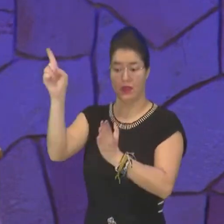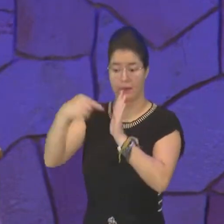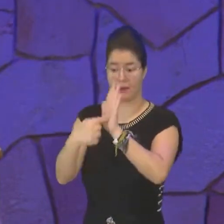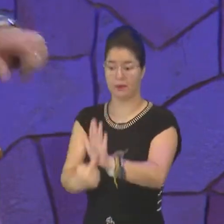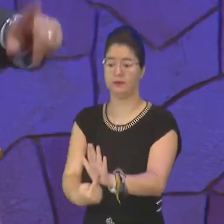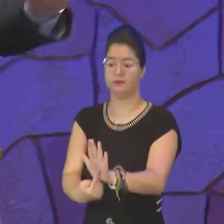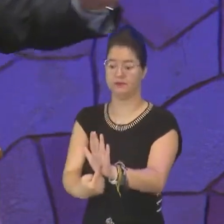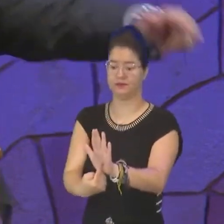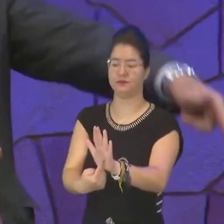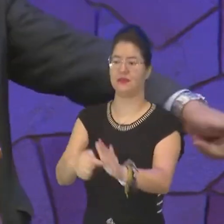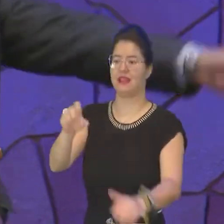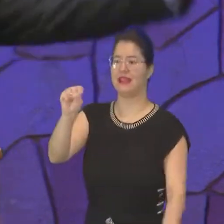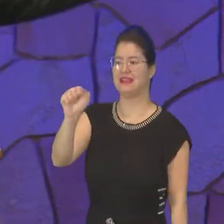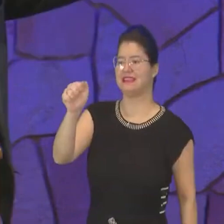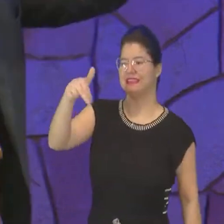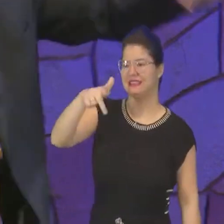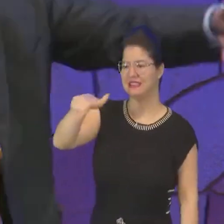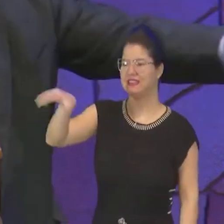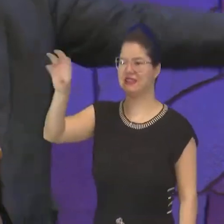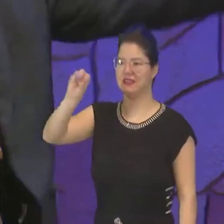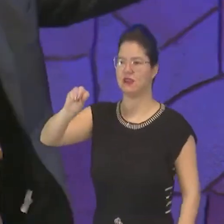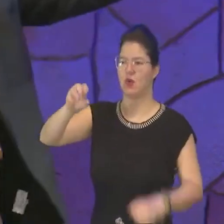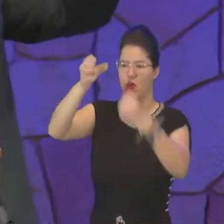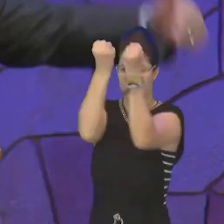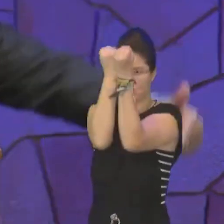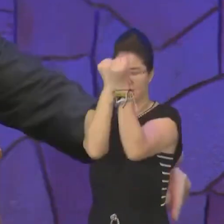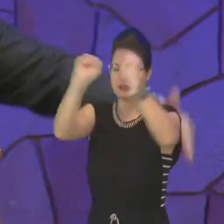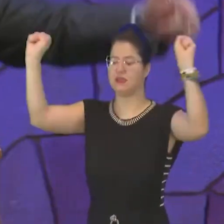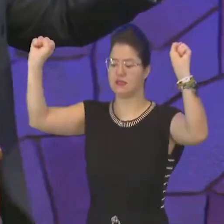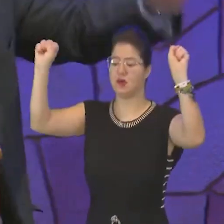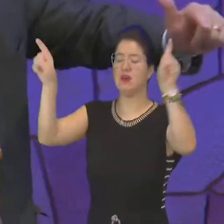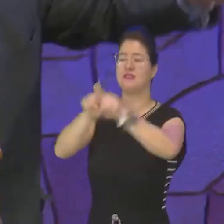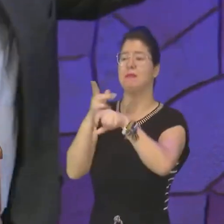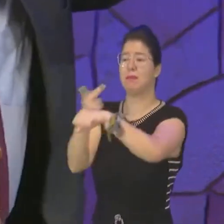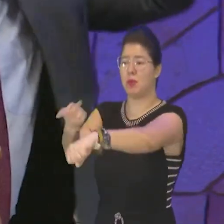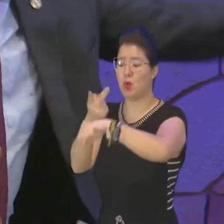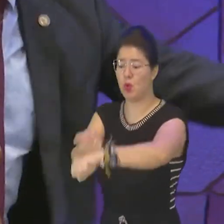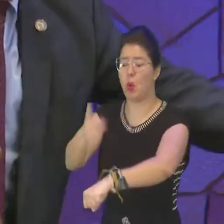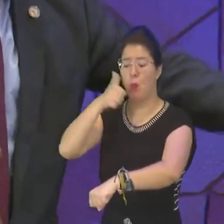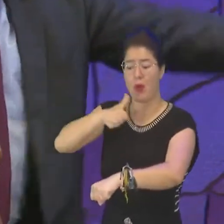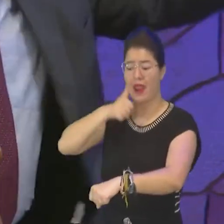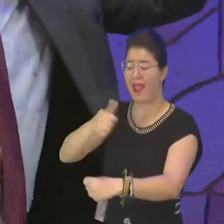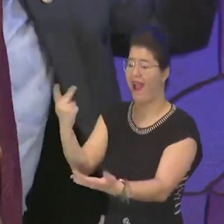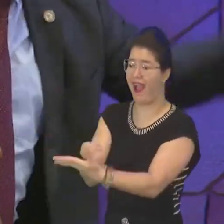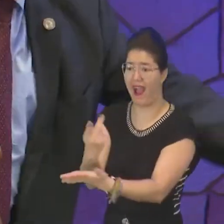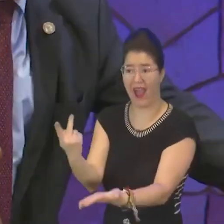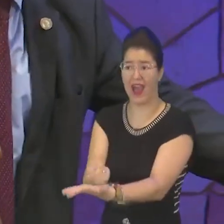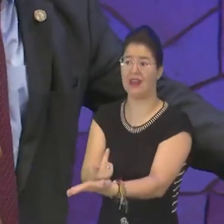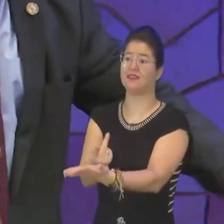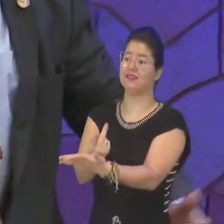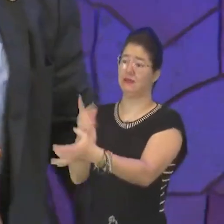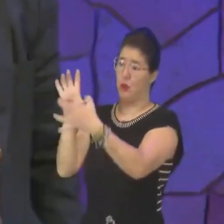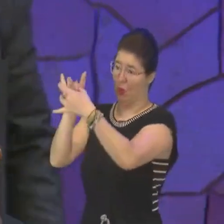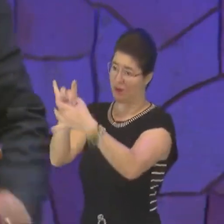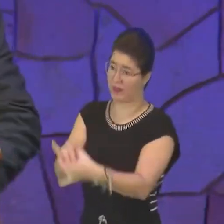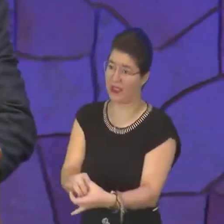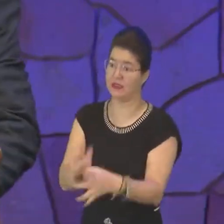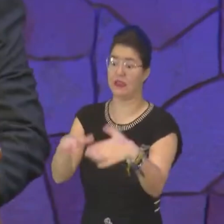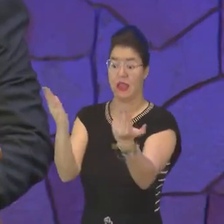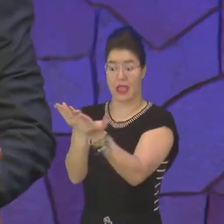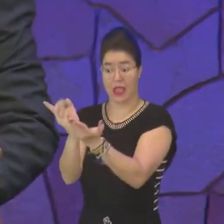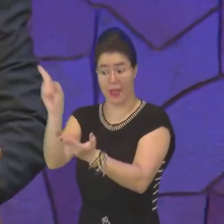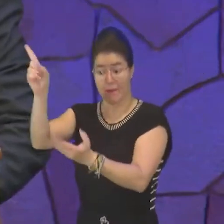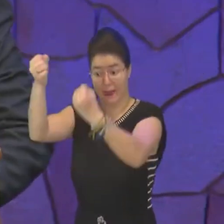Sansão foi buscar mulheres que não eram aquelas mulheres que ele deveria buscar dentro do seu arraial, do seu contexto, e a Bíblia diz